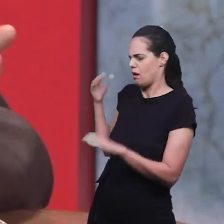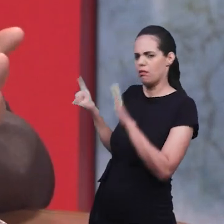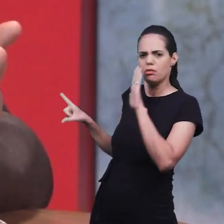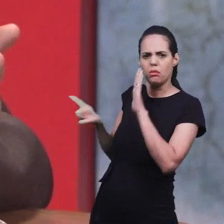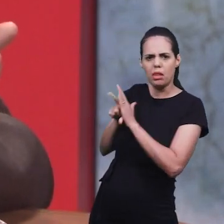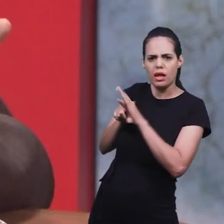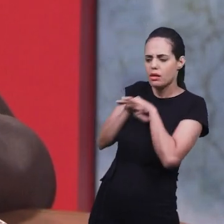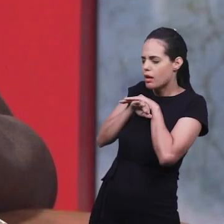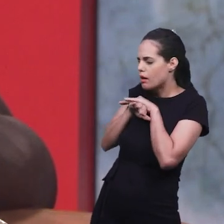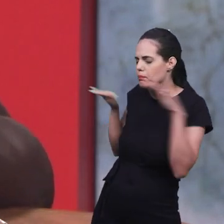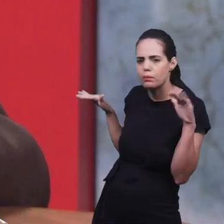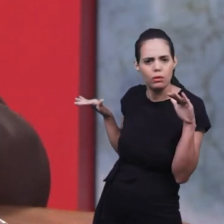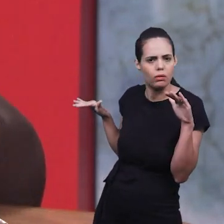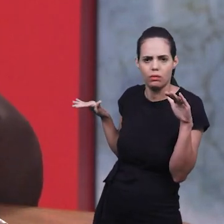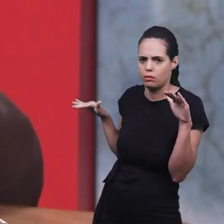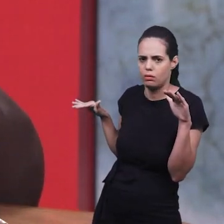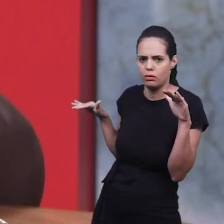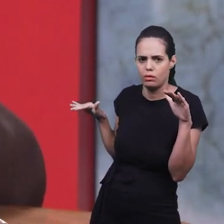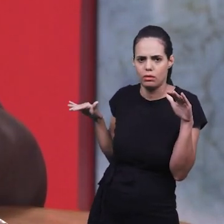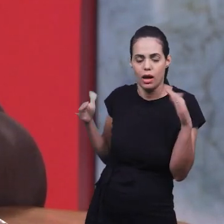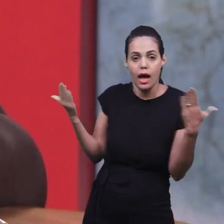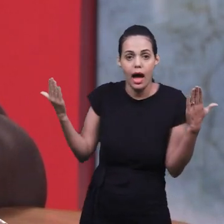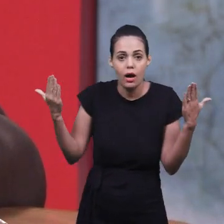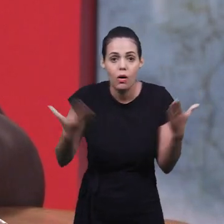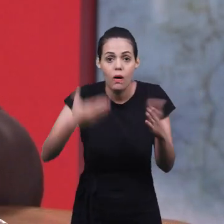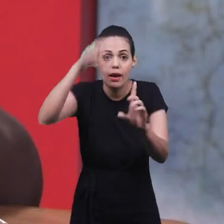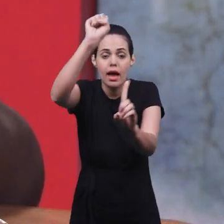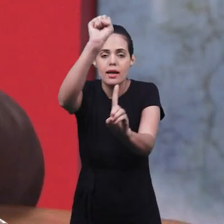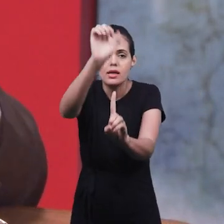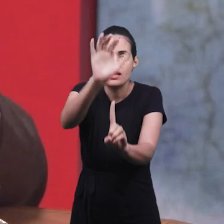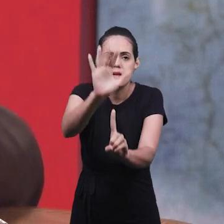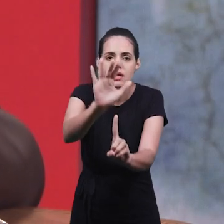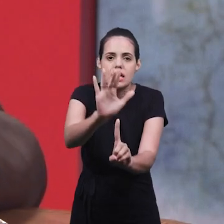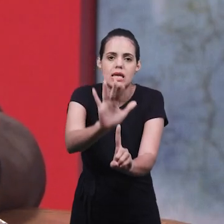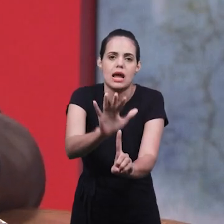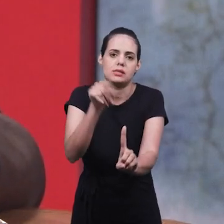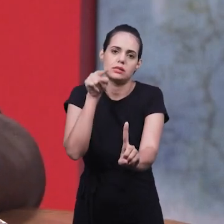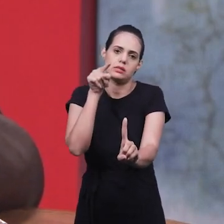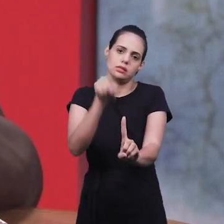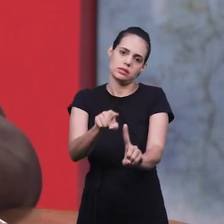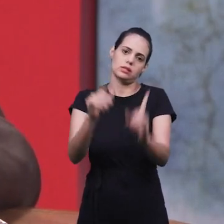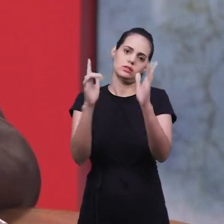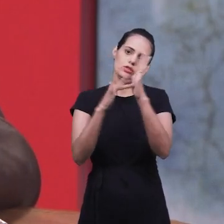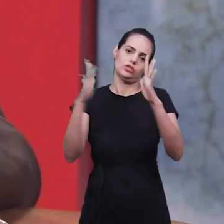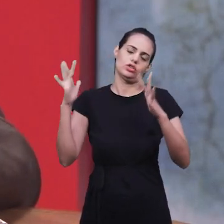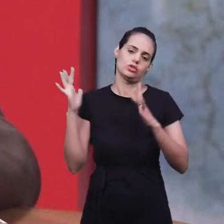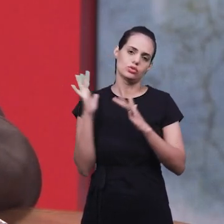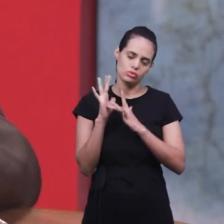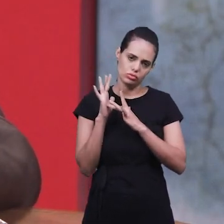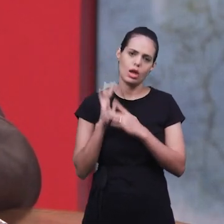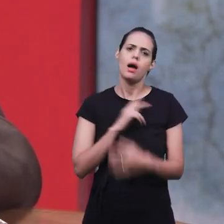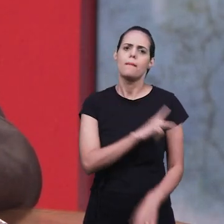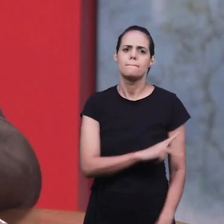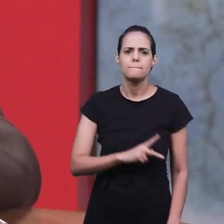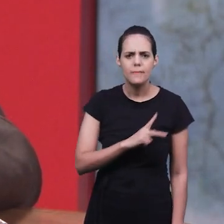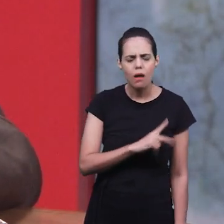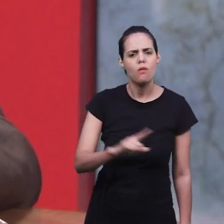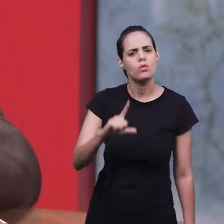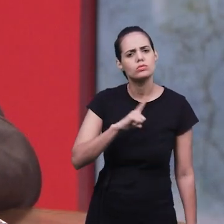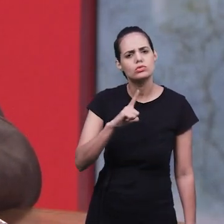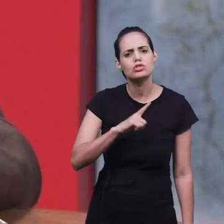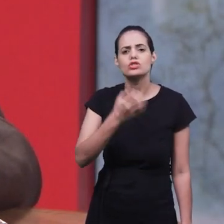da lei, e que a graça é suficiente para isso. Paulo tinha um